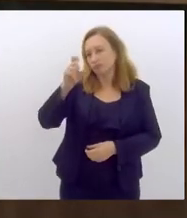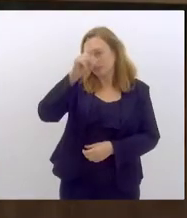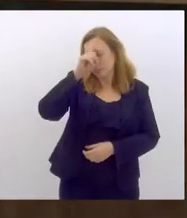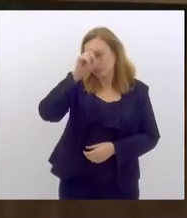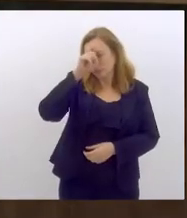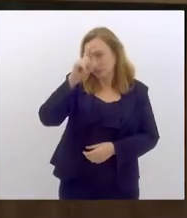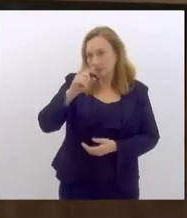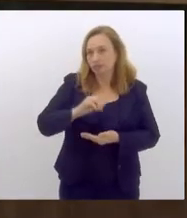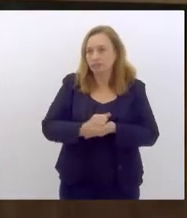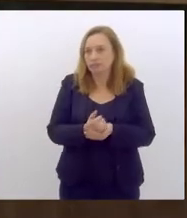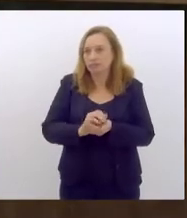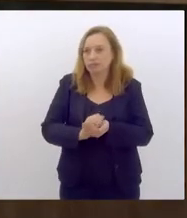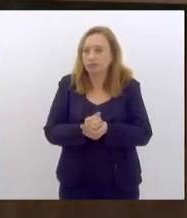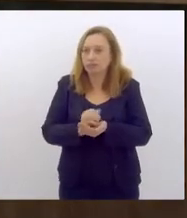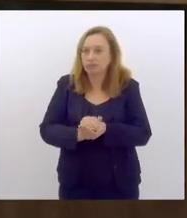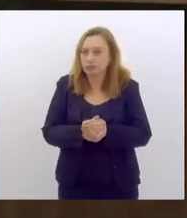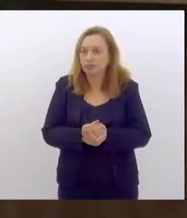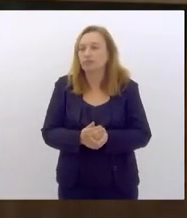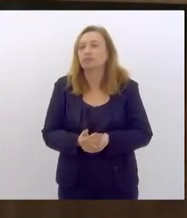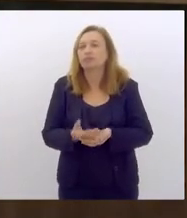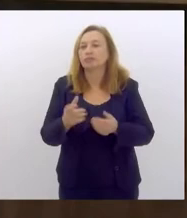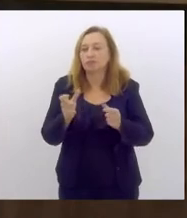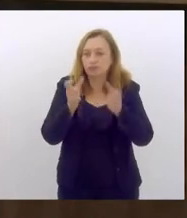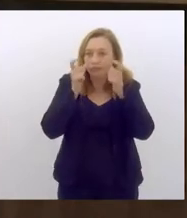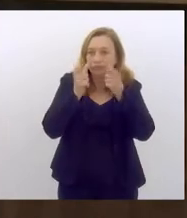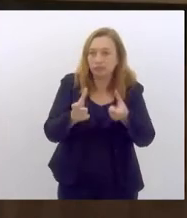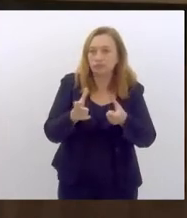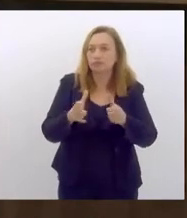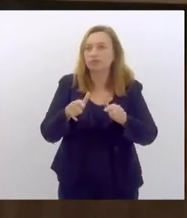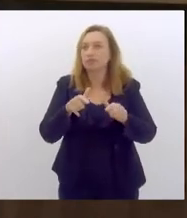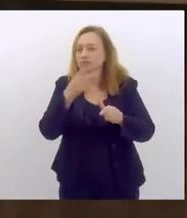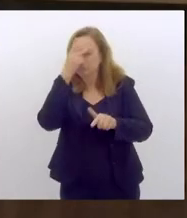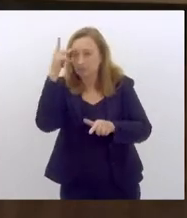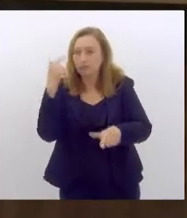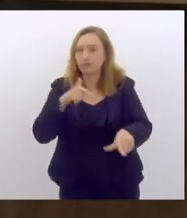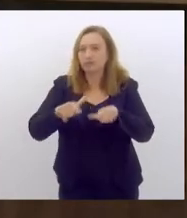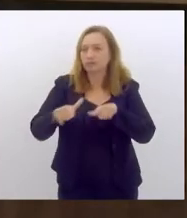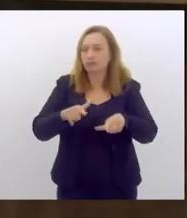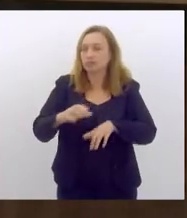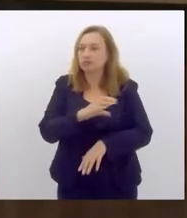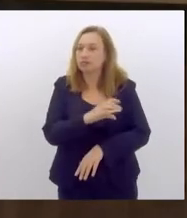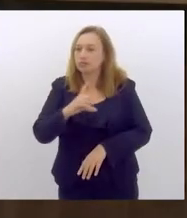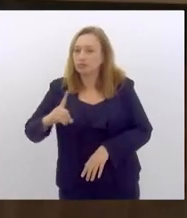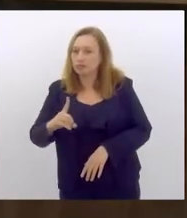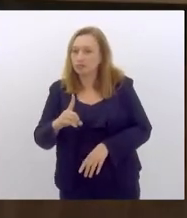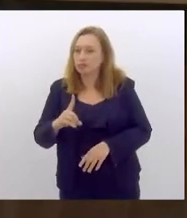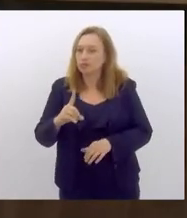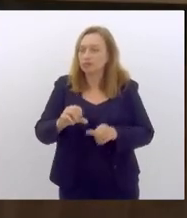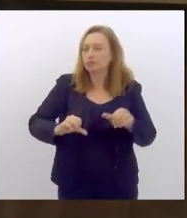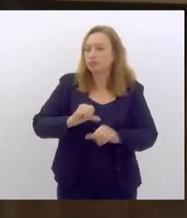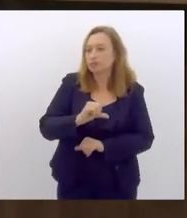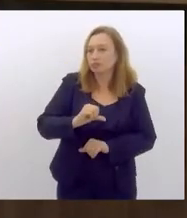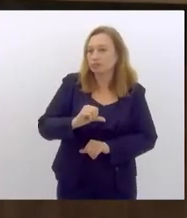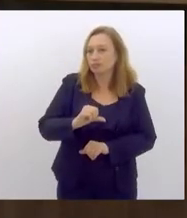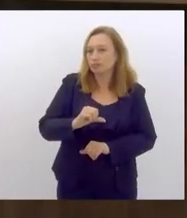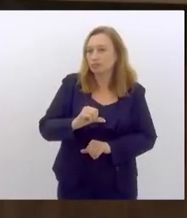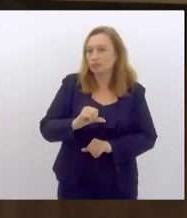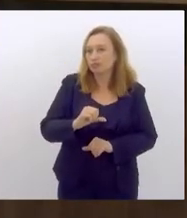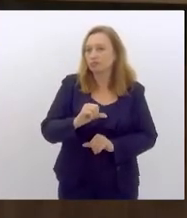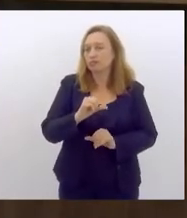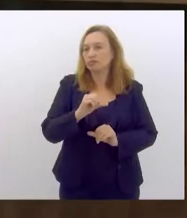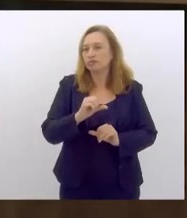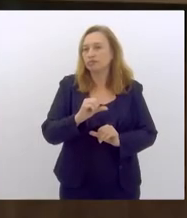das Ostras. Alerta os trabalhadores que o coordenador muda as escalas dos